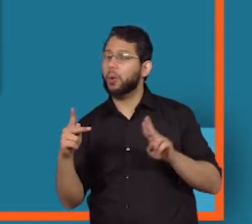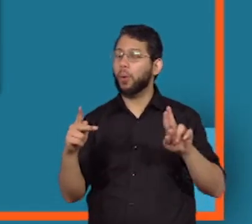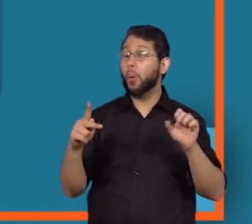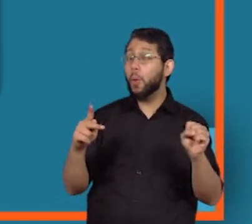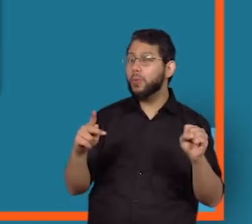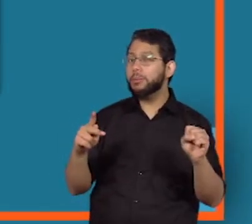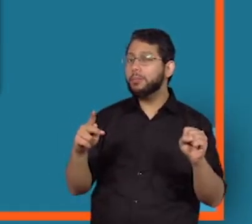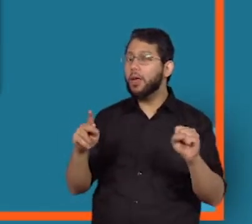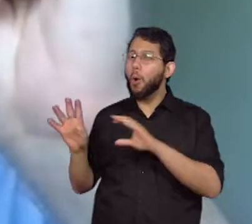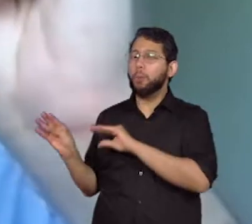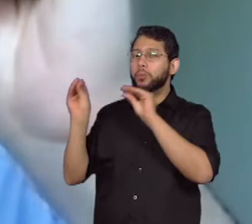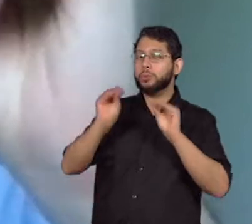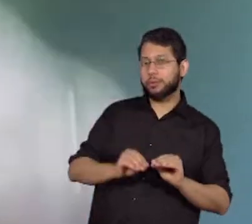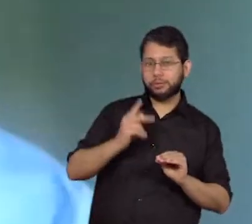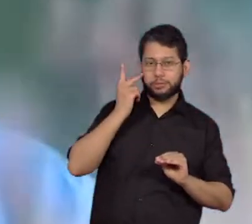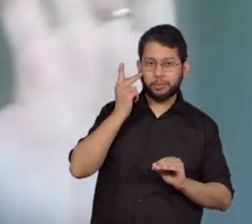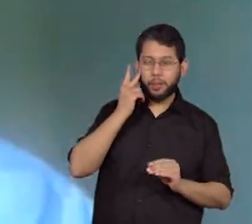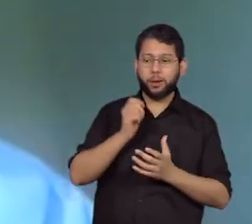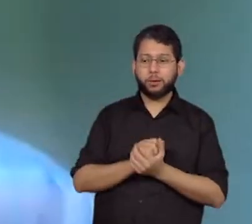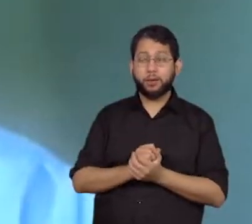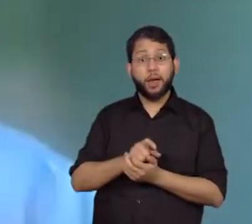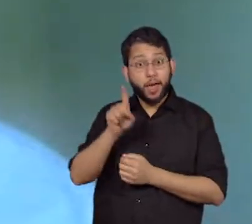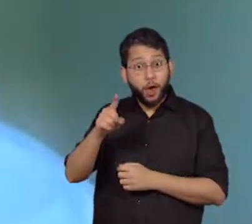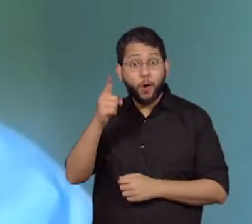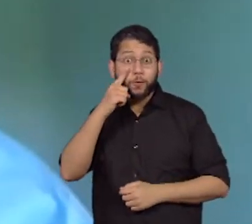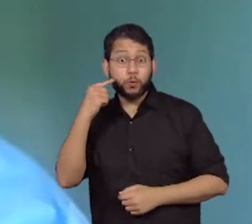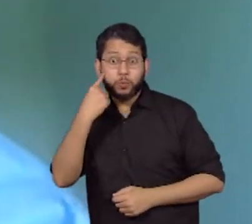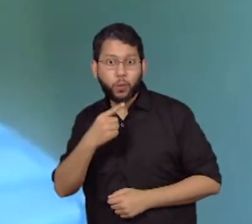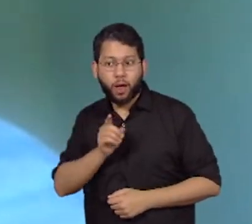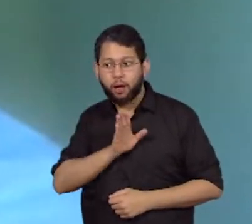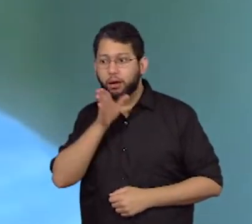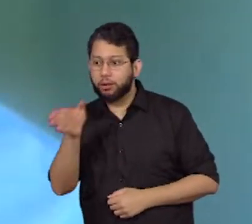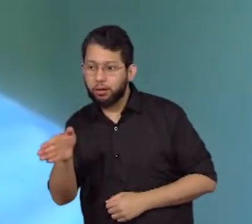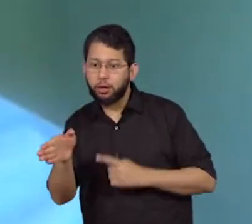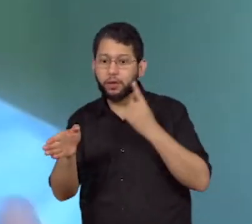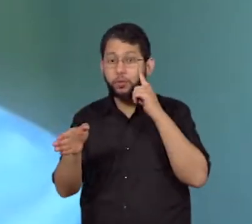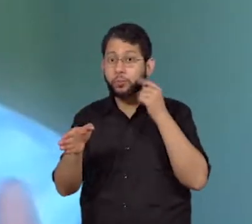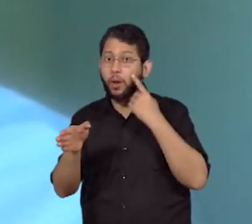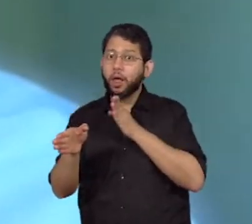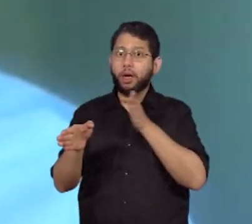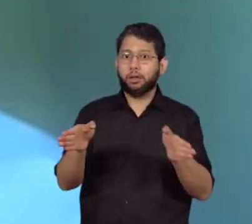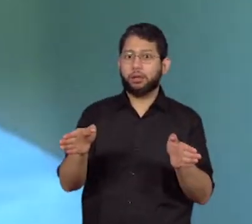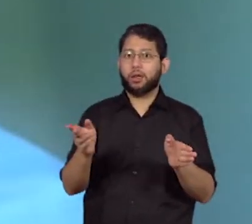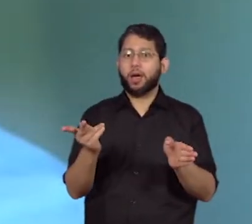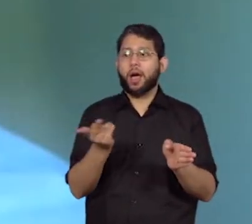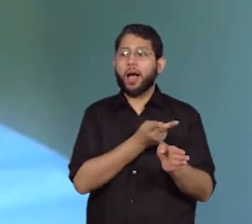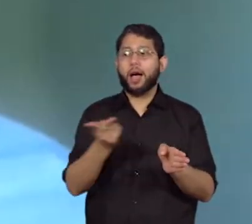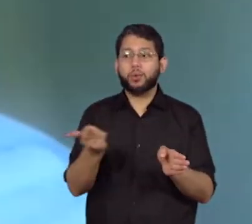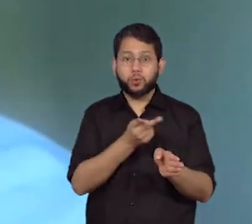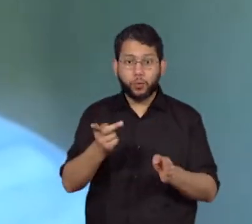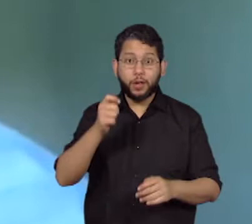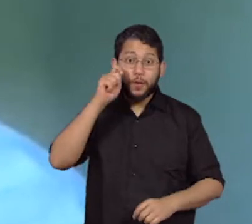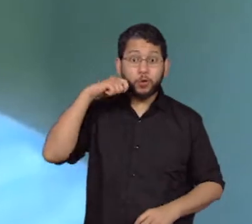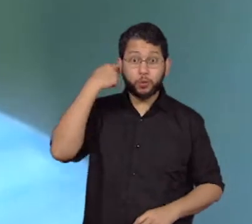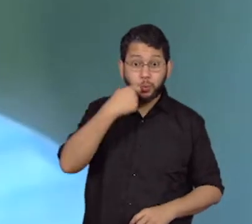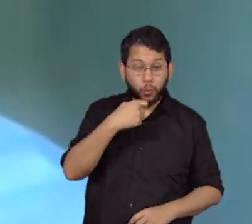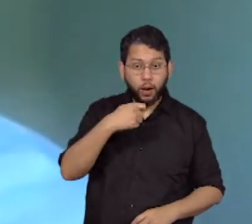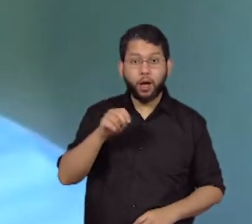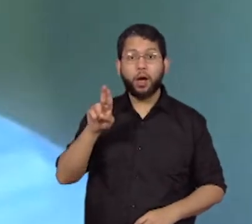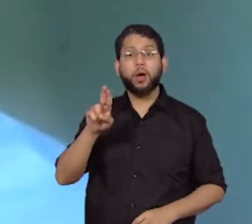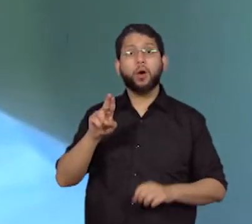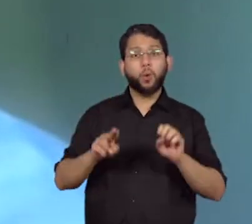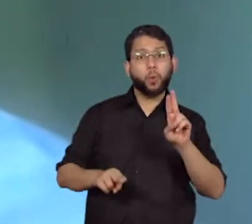fiz vestibular para a USP e para a Unesp, falei, ou eu entro ou eu não entro. Foi até um plano meio radical. Eu tinha uma